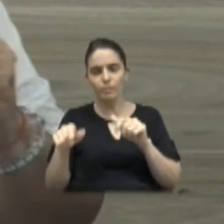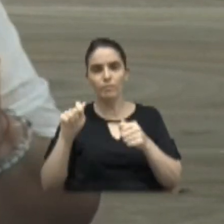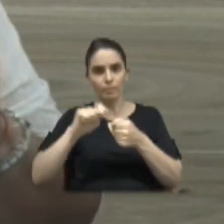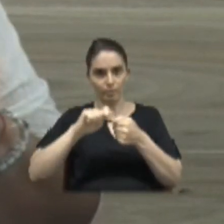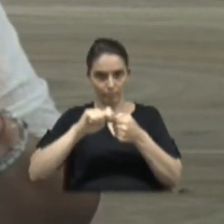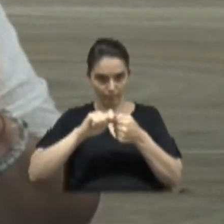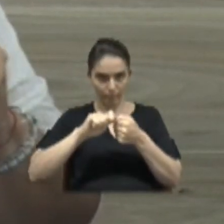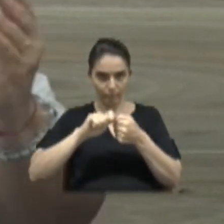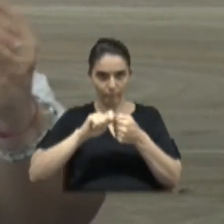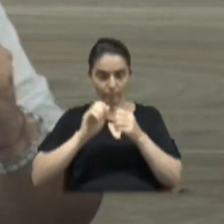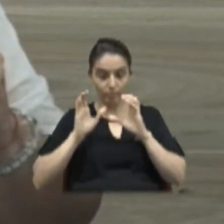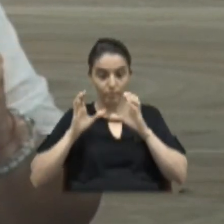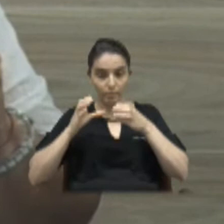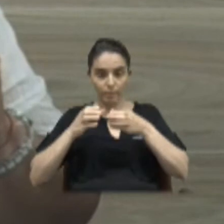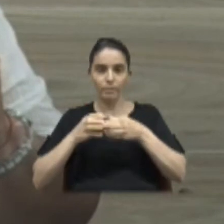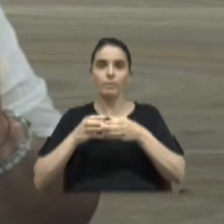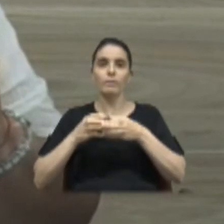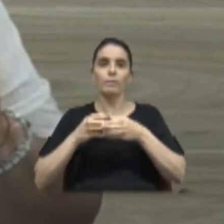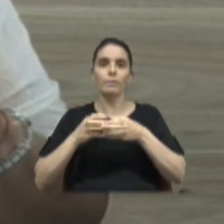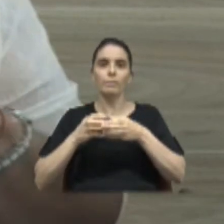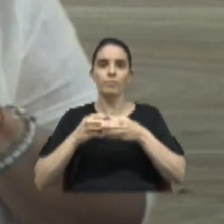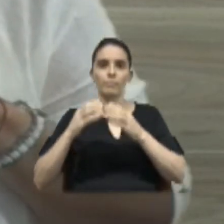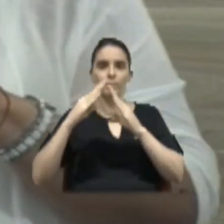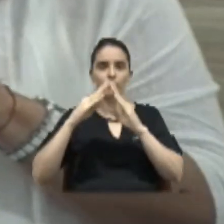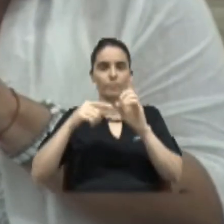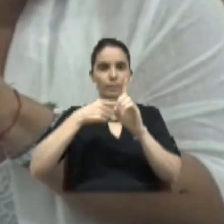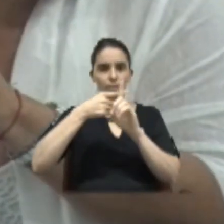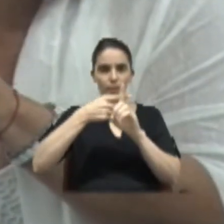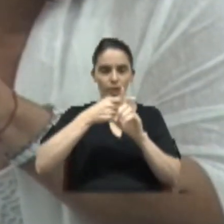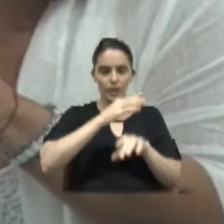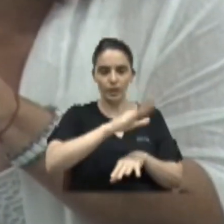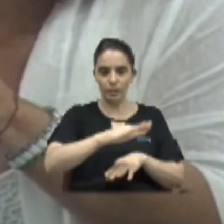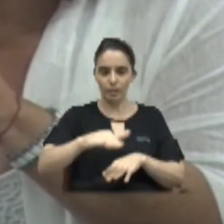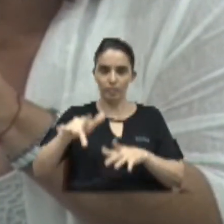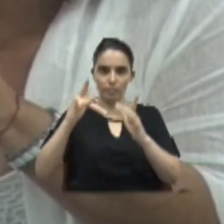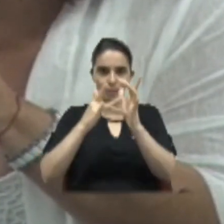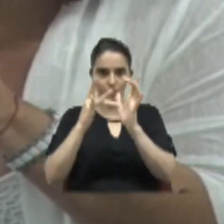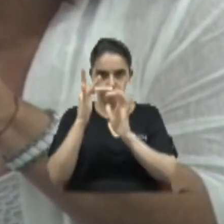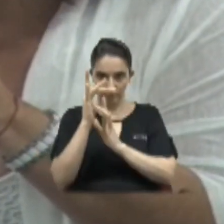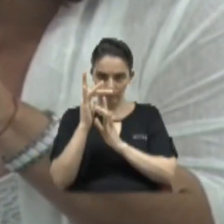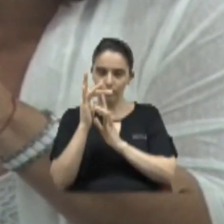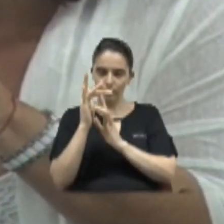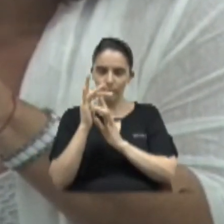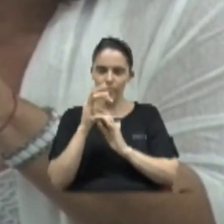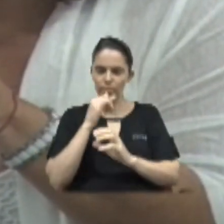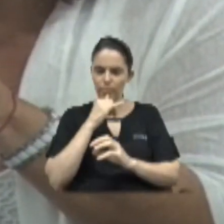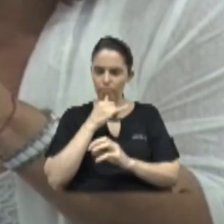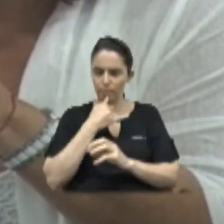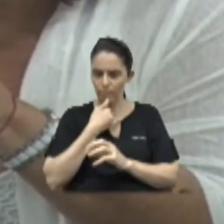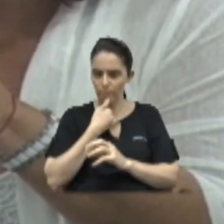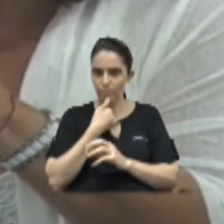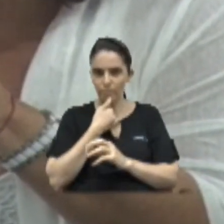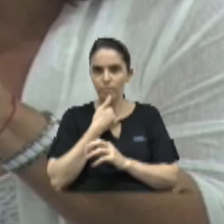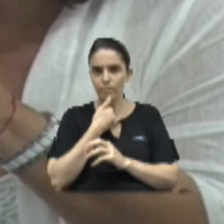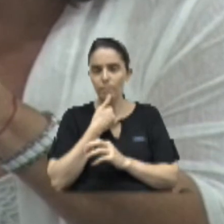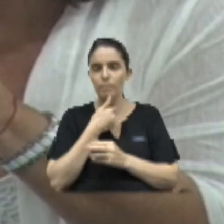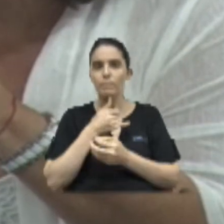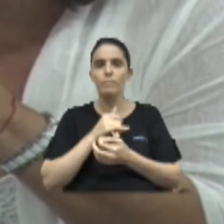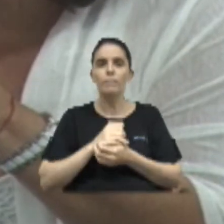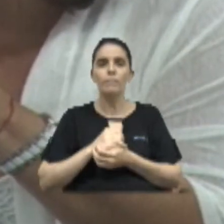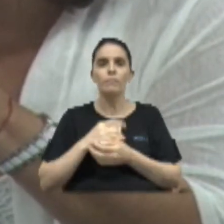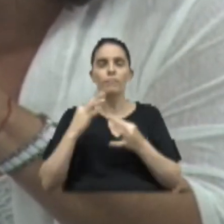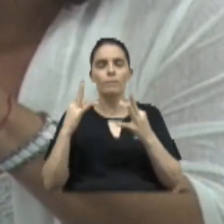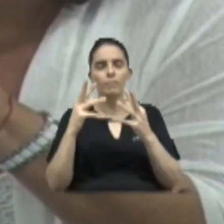na comunidade, na paróquia Menino Jesus, ali na SECAP. Então, realmente fica o pesar, uma perda muito grande para a